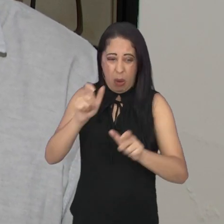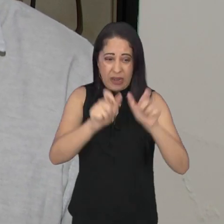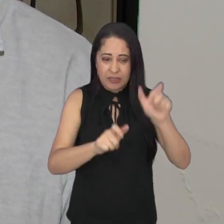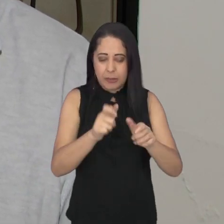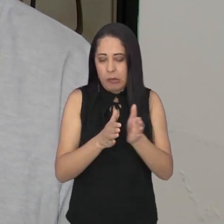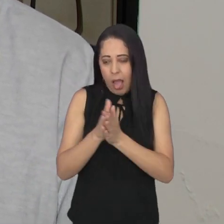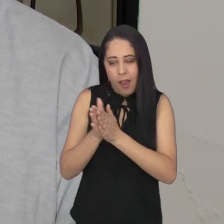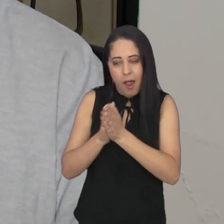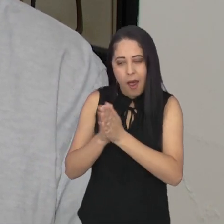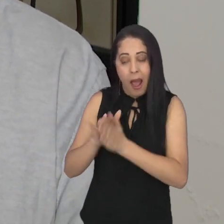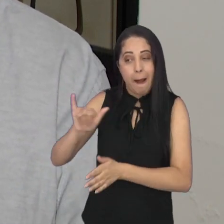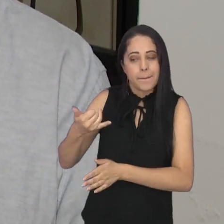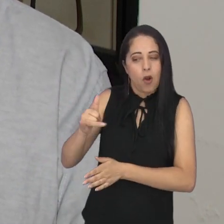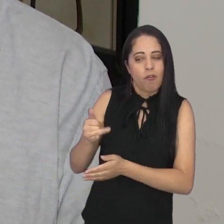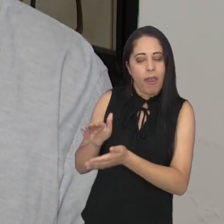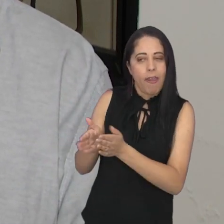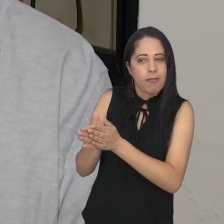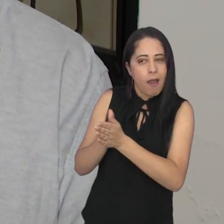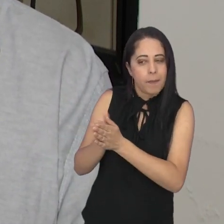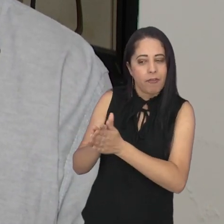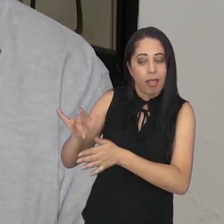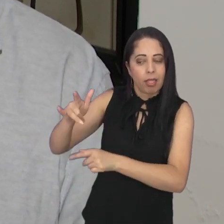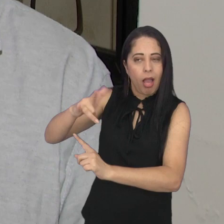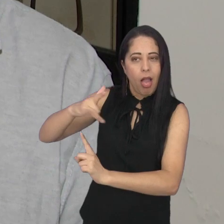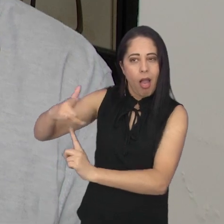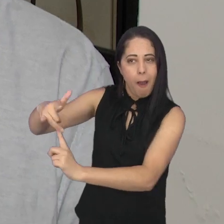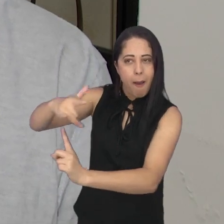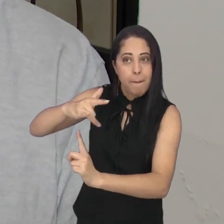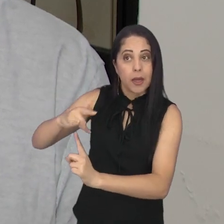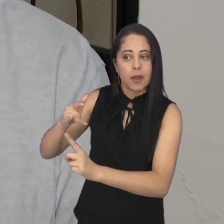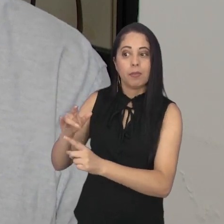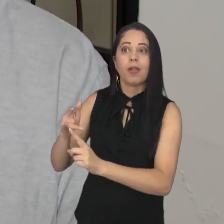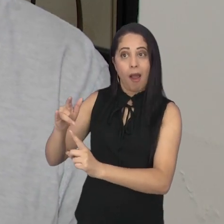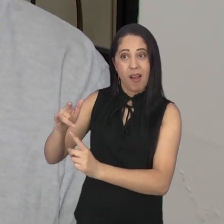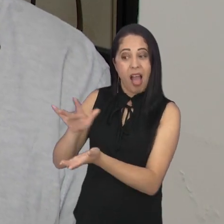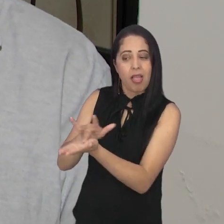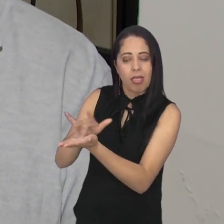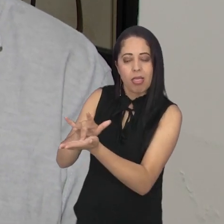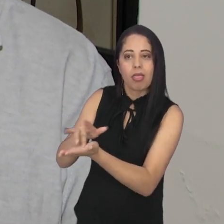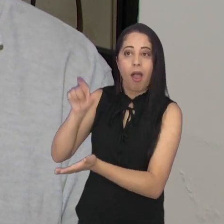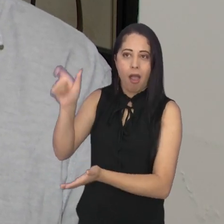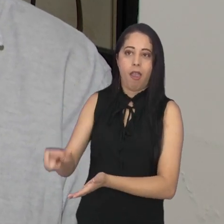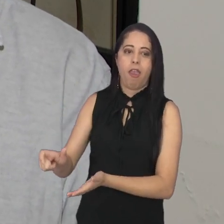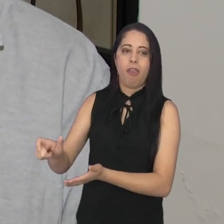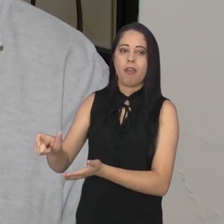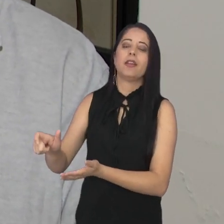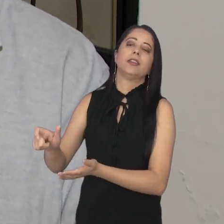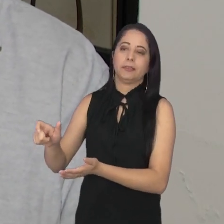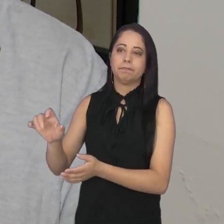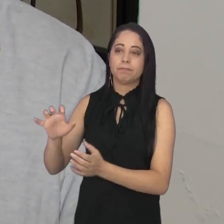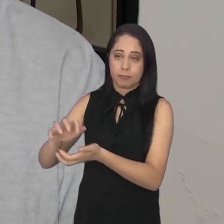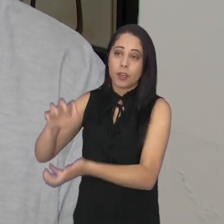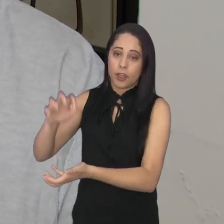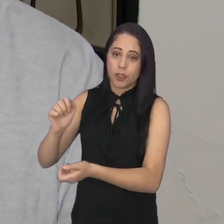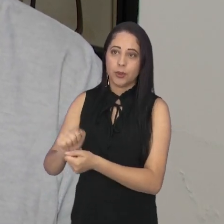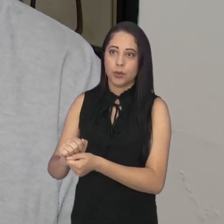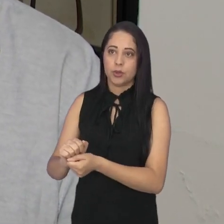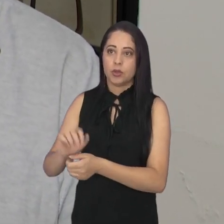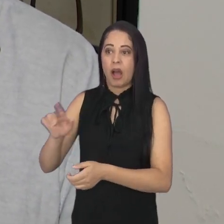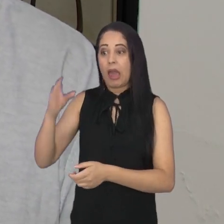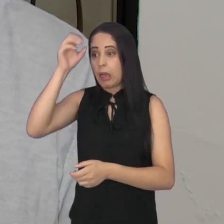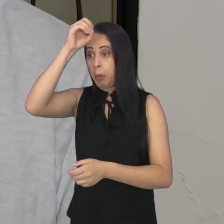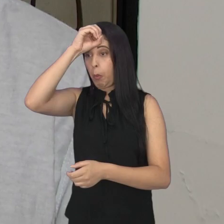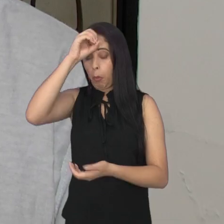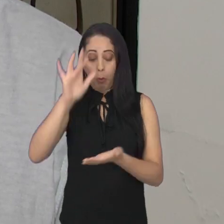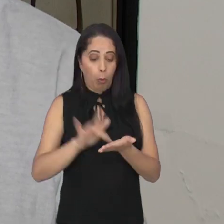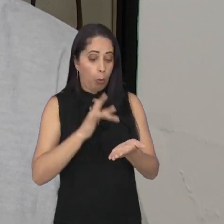os oportunistas, né? Ele vai fazer uma maquiagem, né? E tentar enganar essa pessoa idosa e muitas vezes num clique